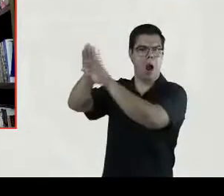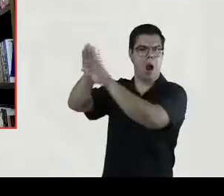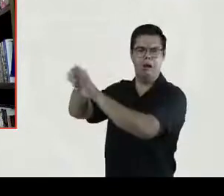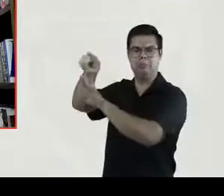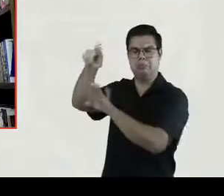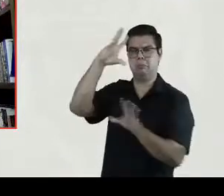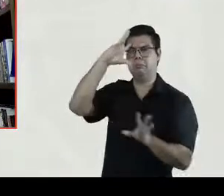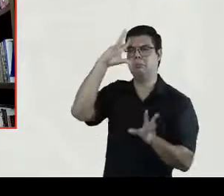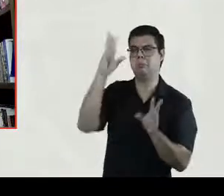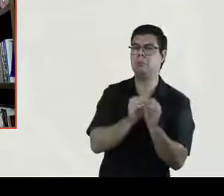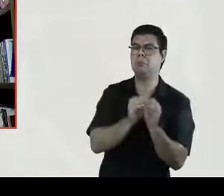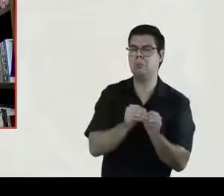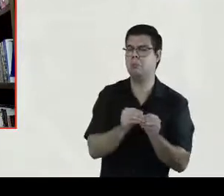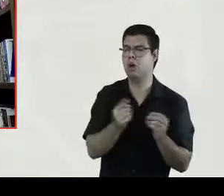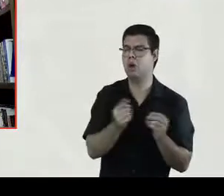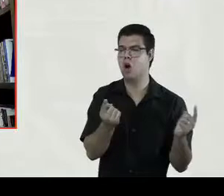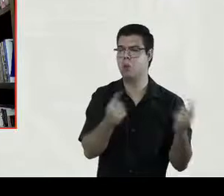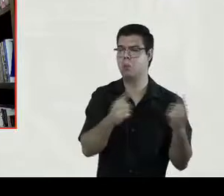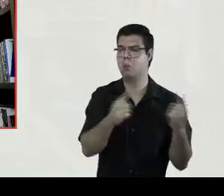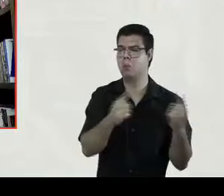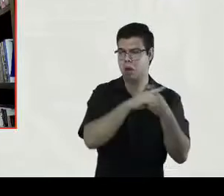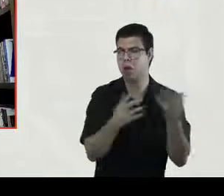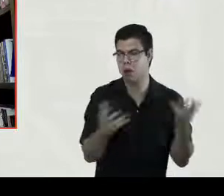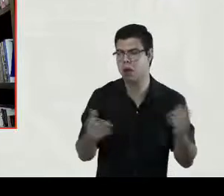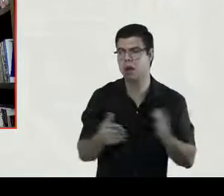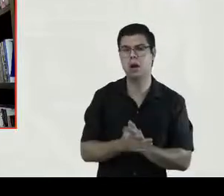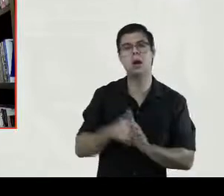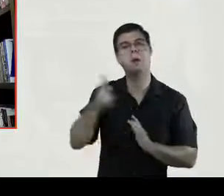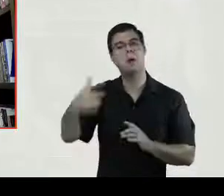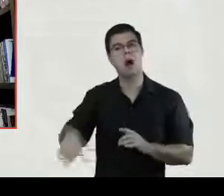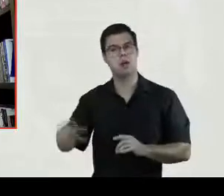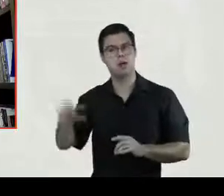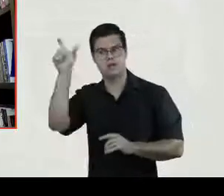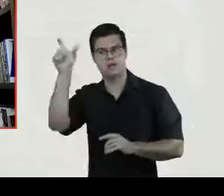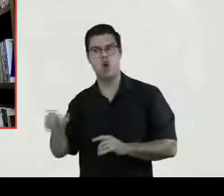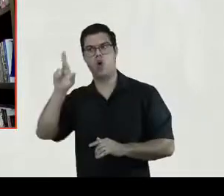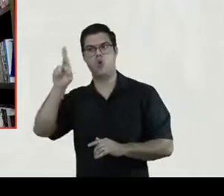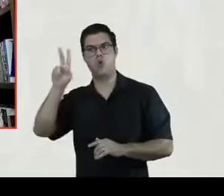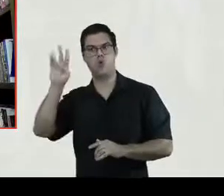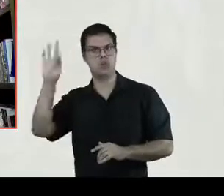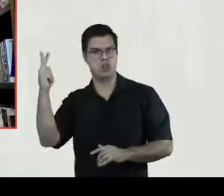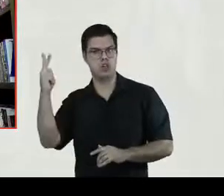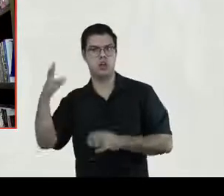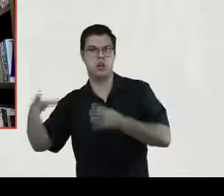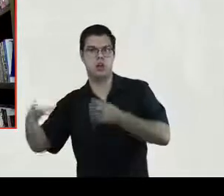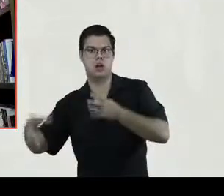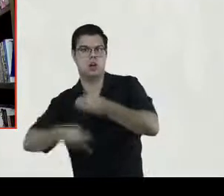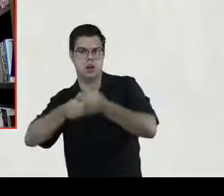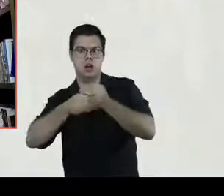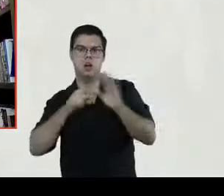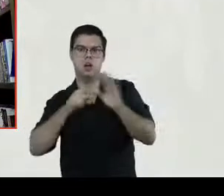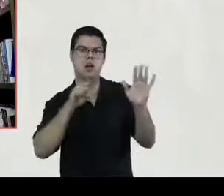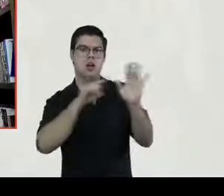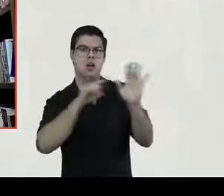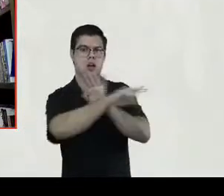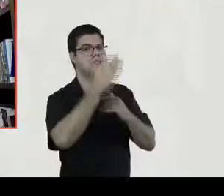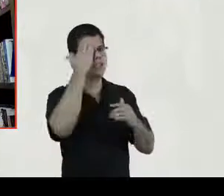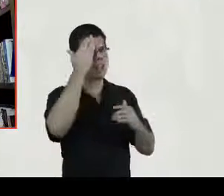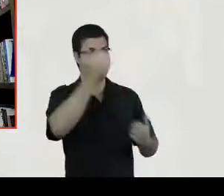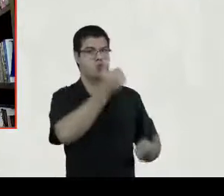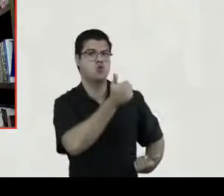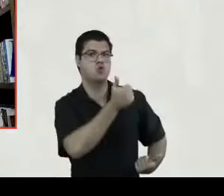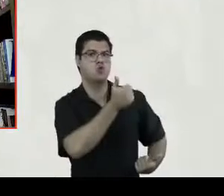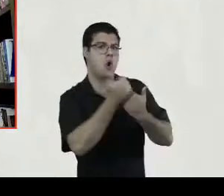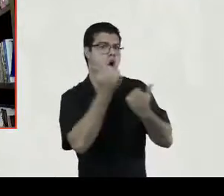eu vou acrescentar uma pergunta da Ruth Paulino, né, que ela coloca de que os suportes de informação é preciso conhecer, entender, absorver